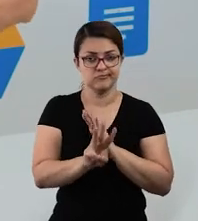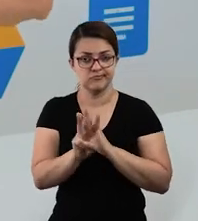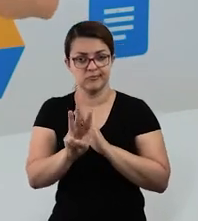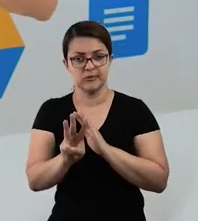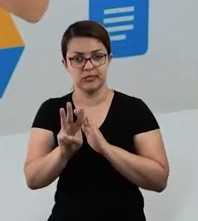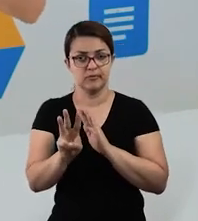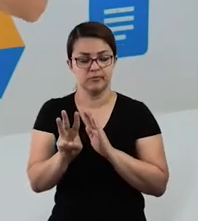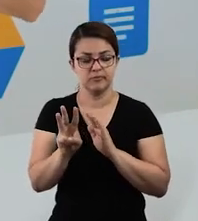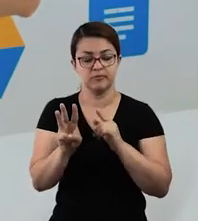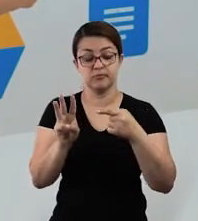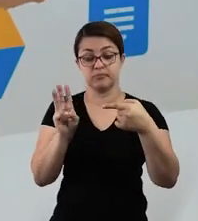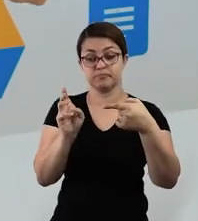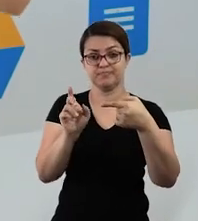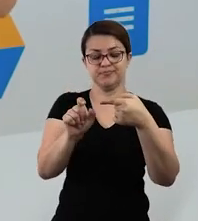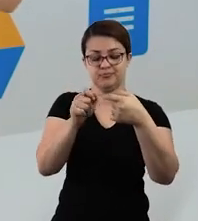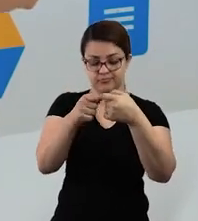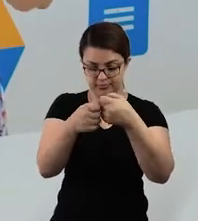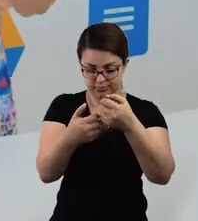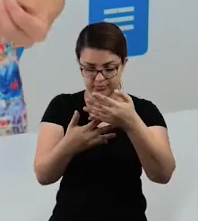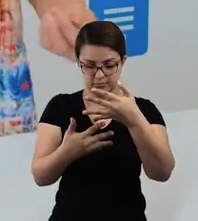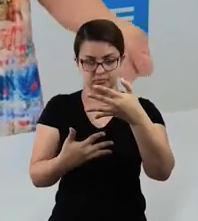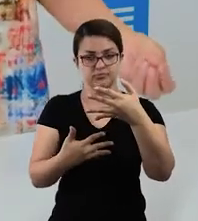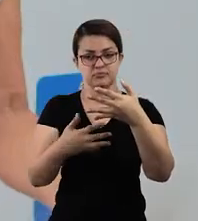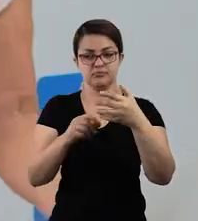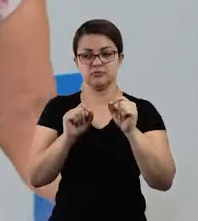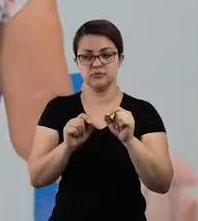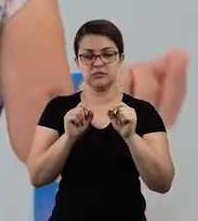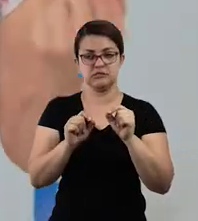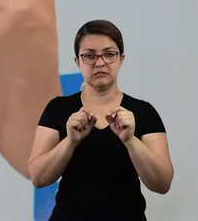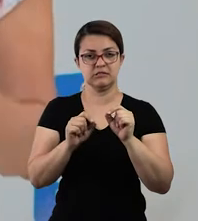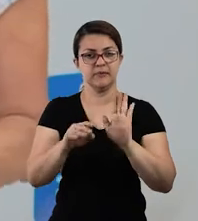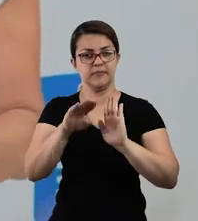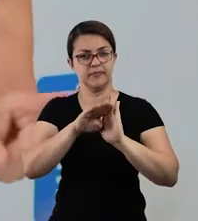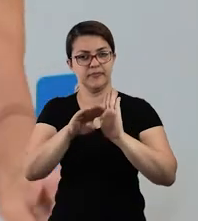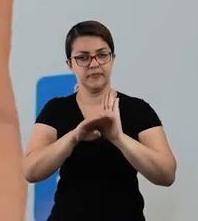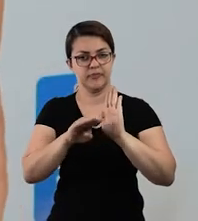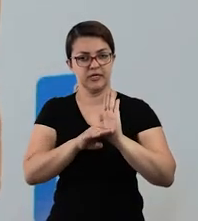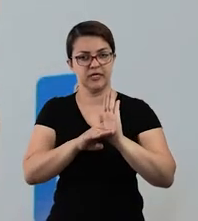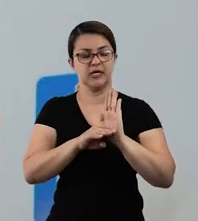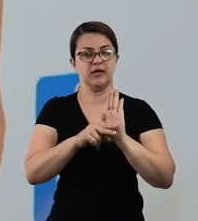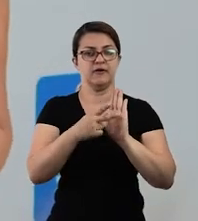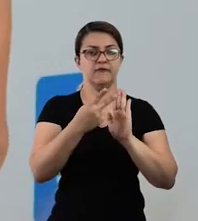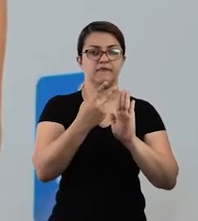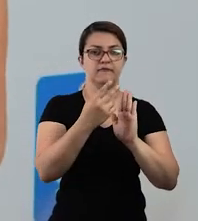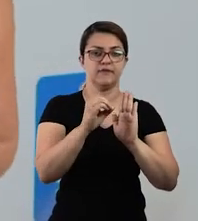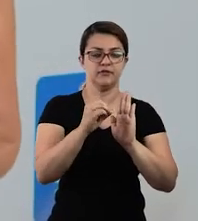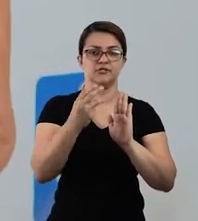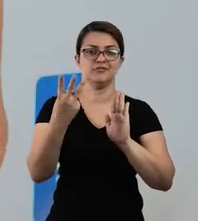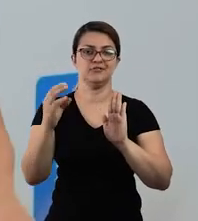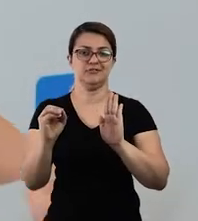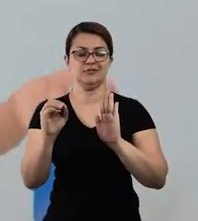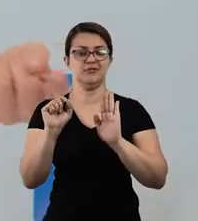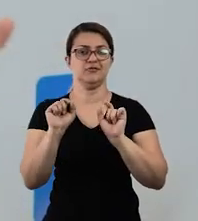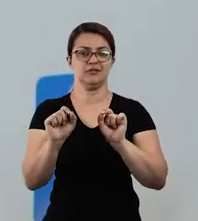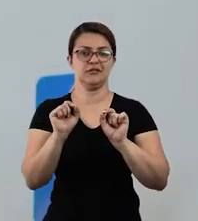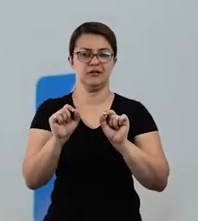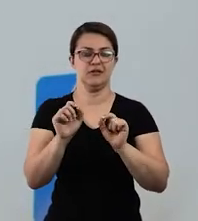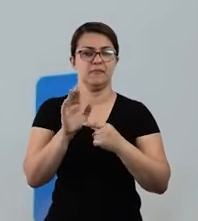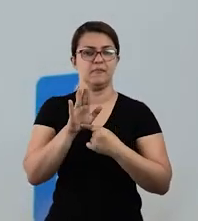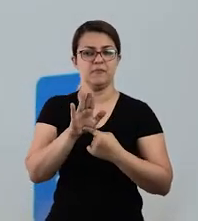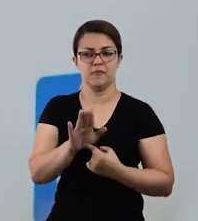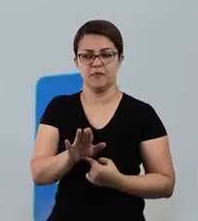acessar e você vai ter a cobertura completa do que é a Agenda 2030, que é muito importante, que fala